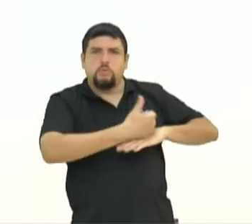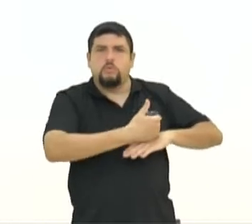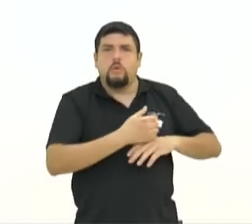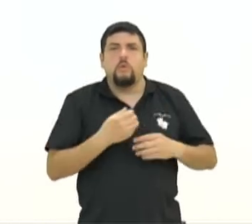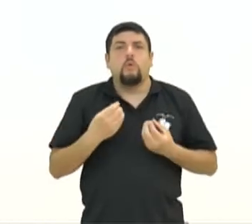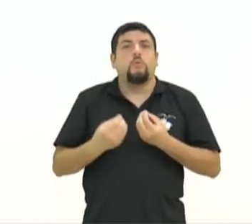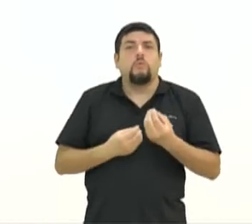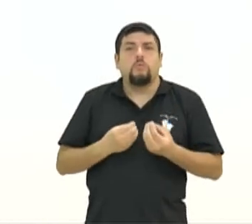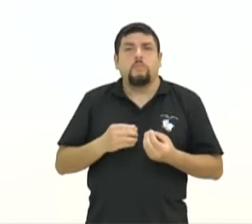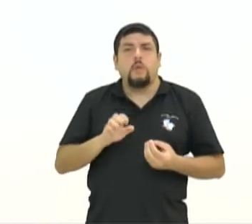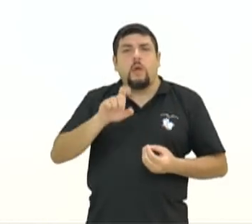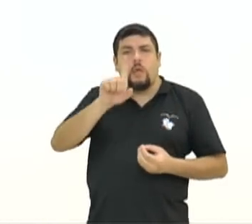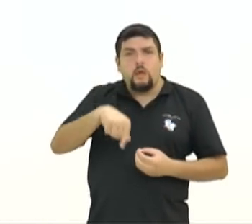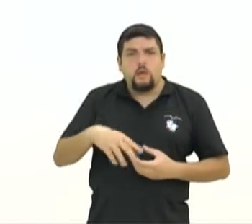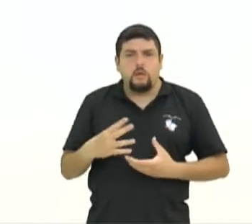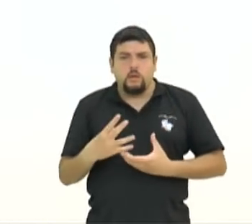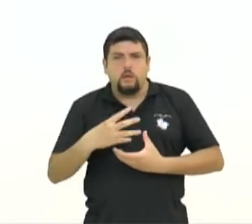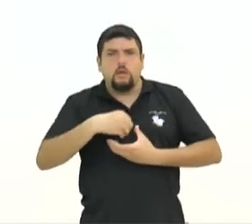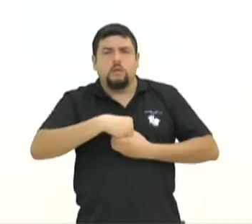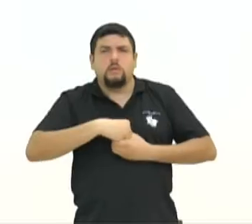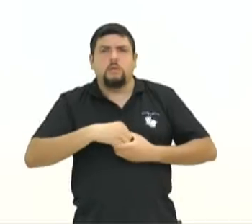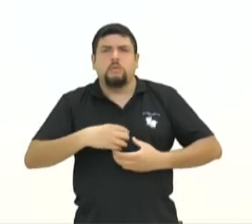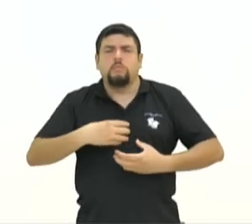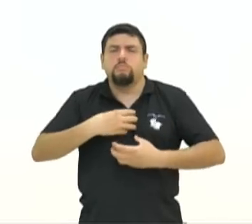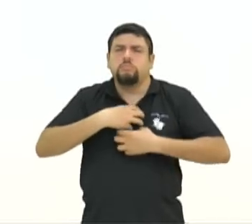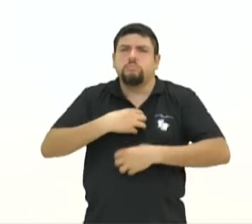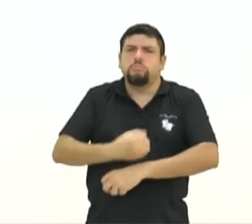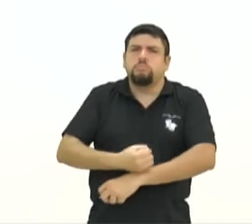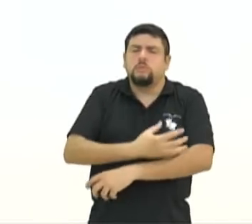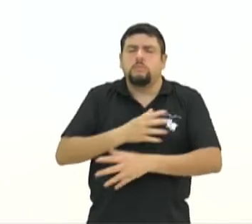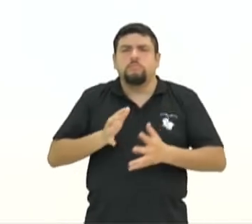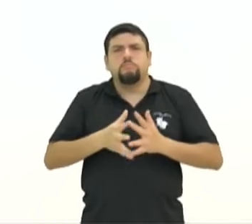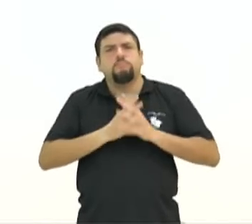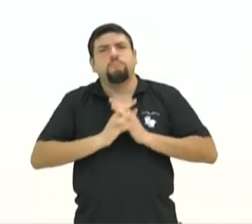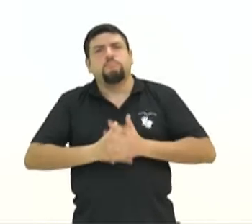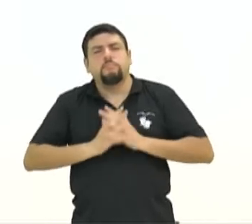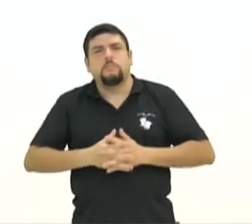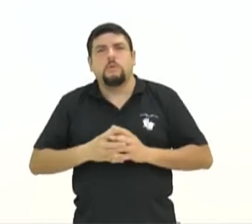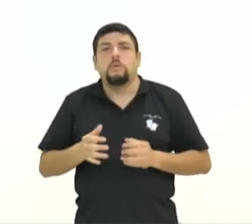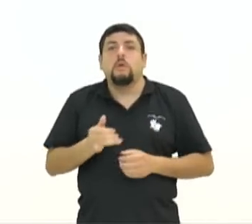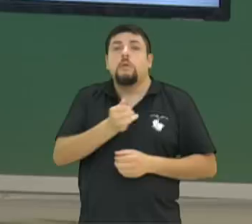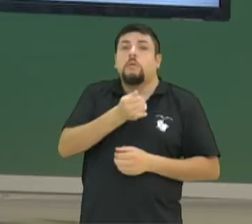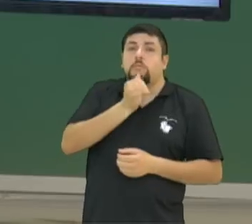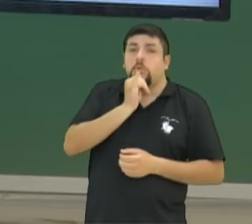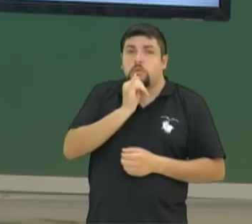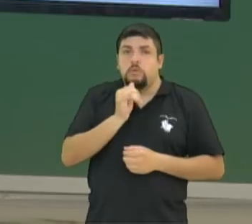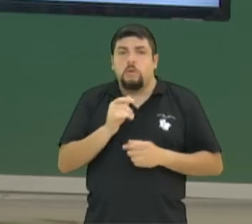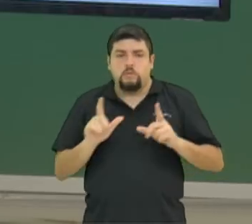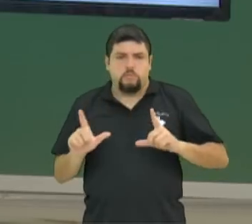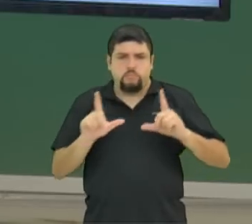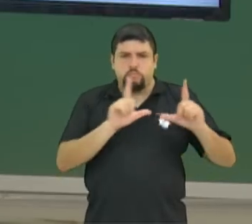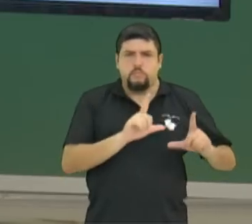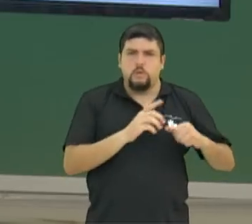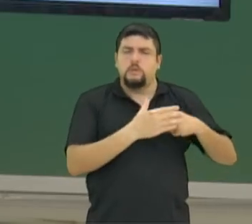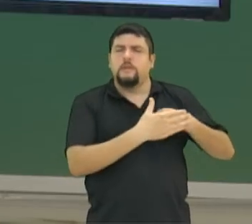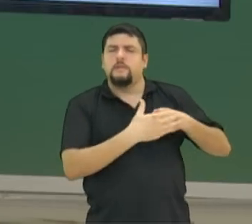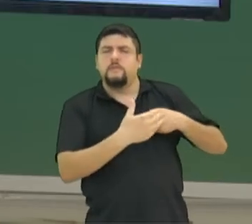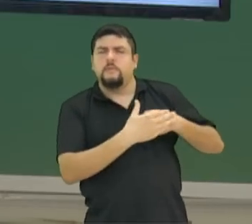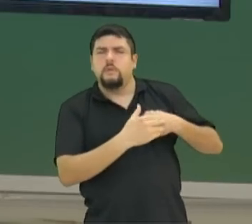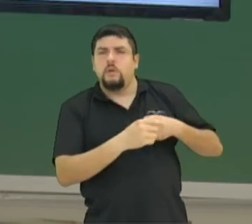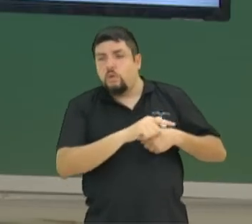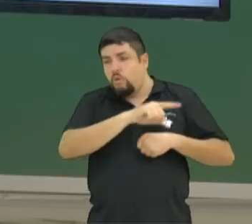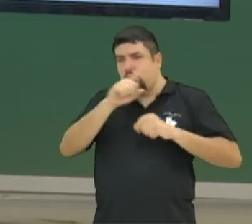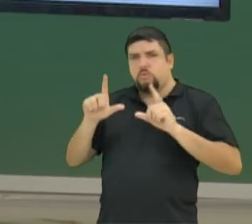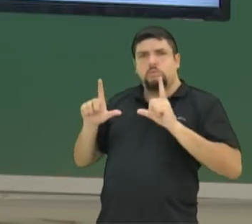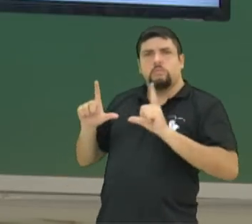ações antagônicas. O que é antagônica? Diferente, né? Então, de um lado a gente tem uma relação de afeto e de outro lado a gente tem